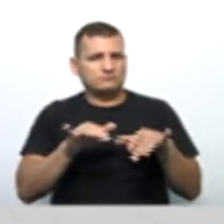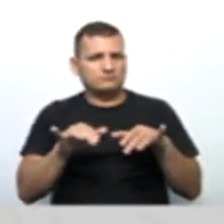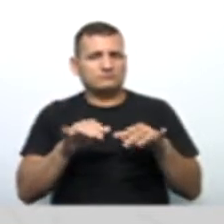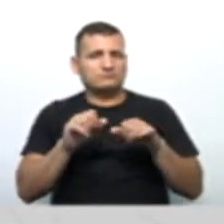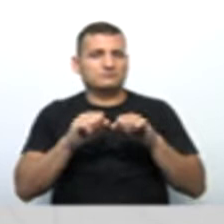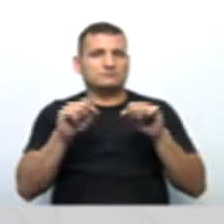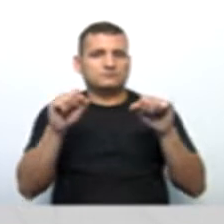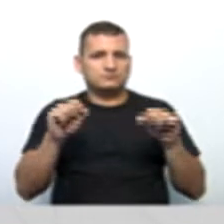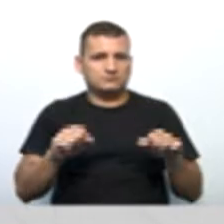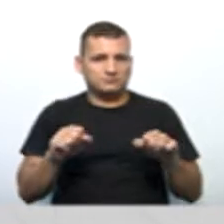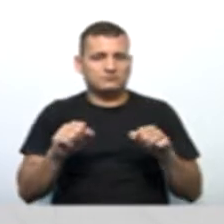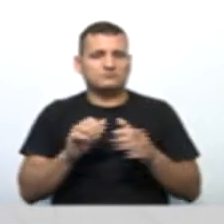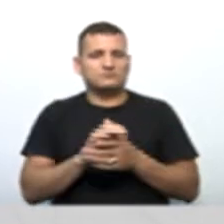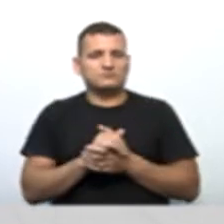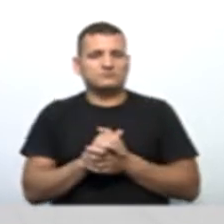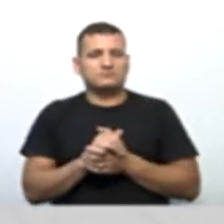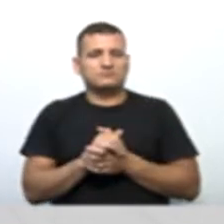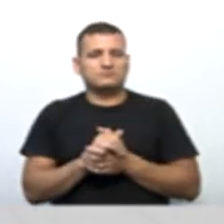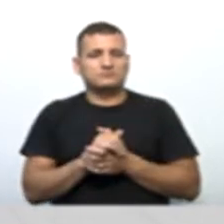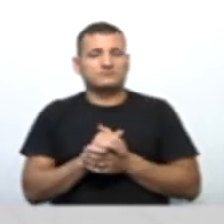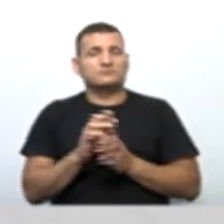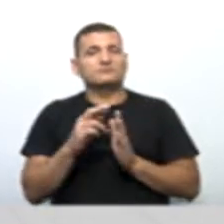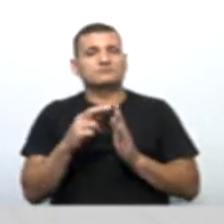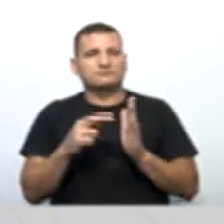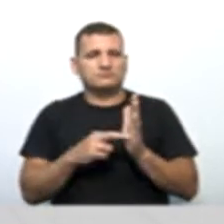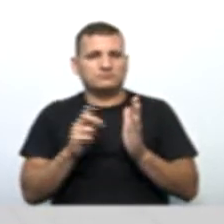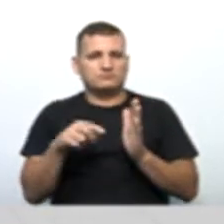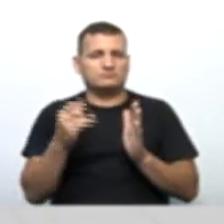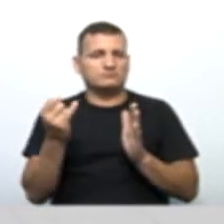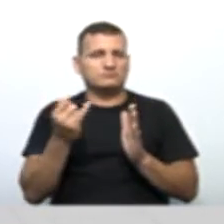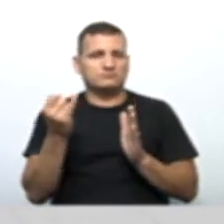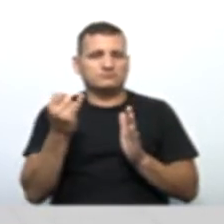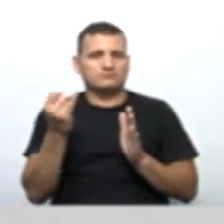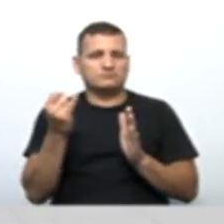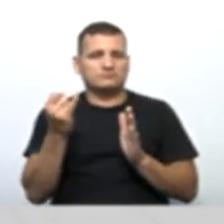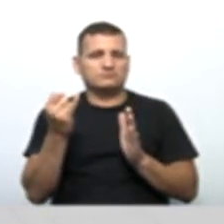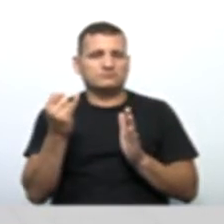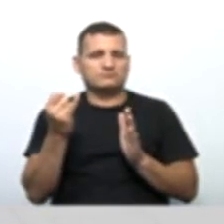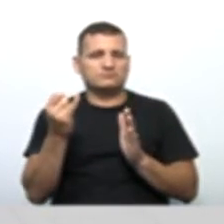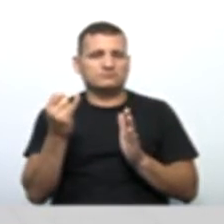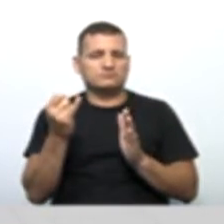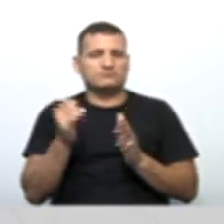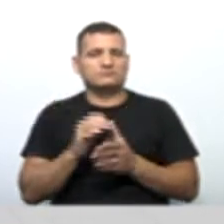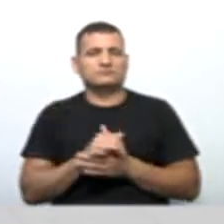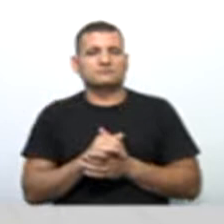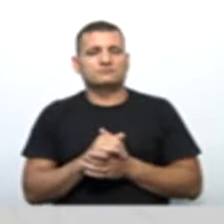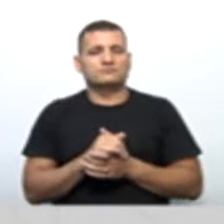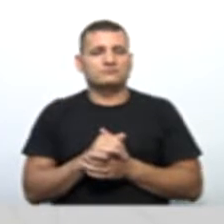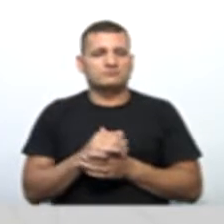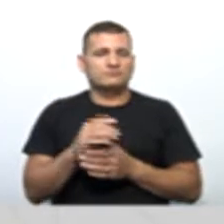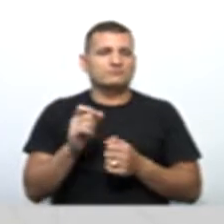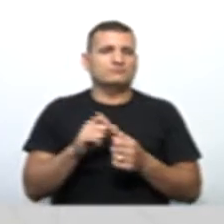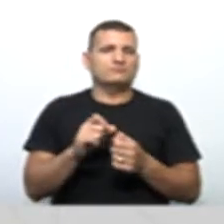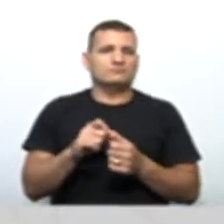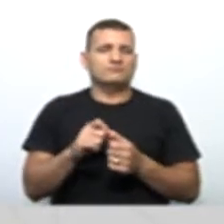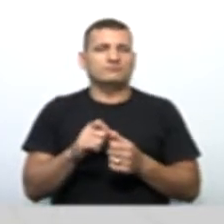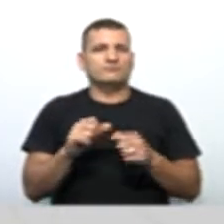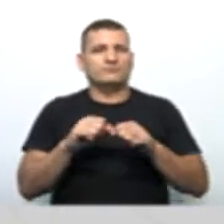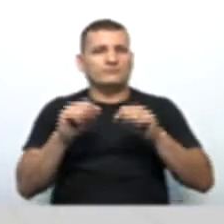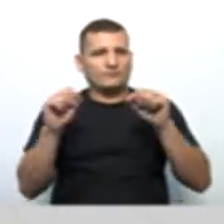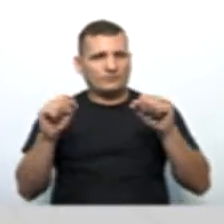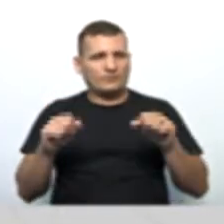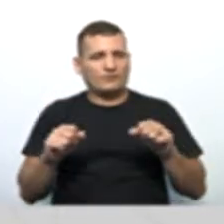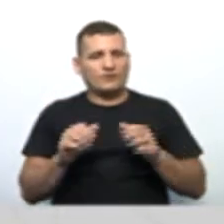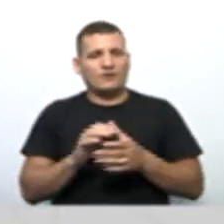sistema professores ângelo masson esses requisitos a parte mais importante na hora de produzir o sistema ou site no caso na